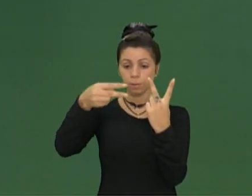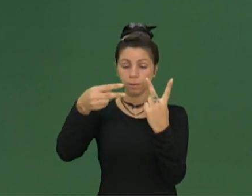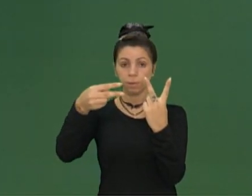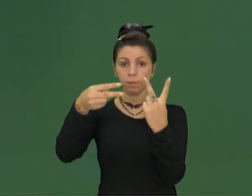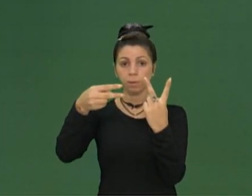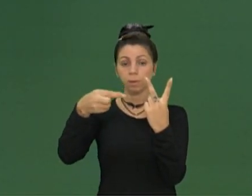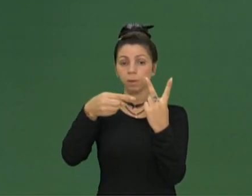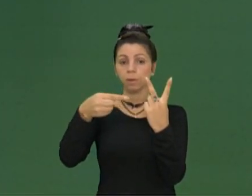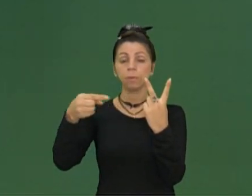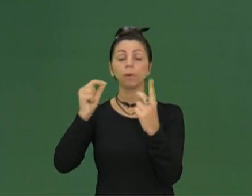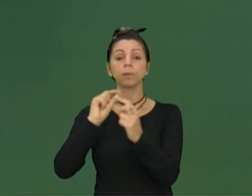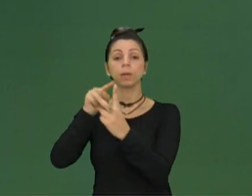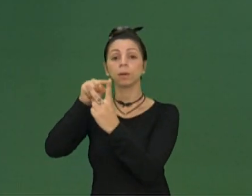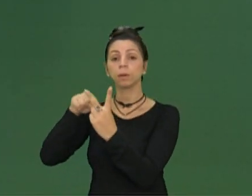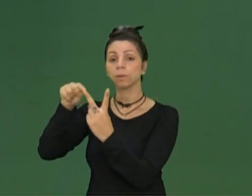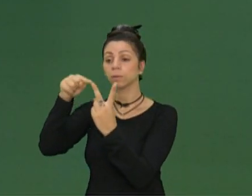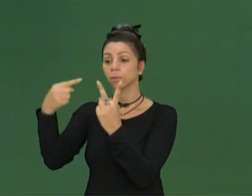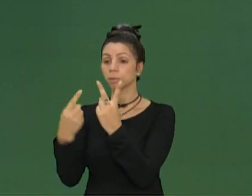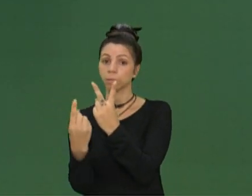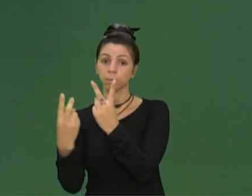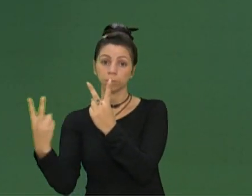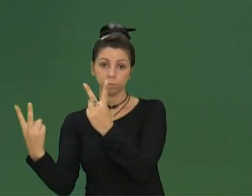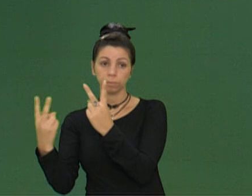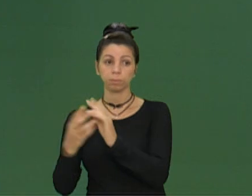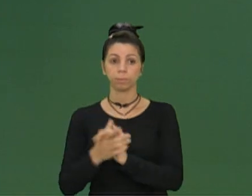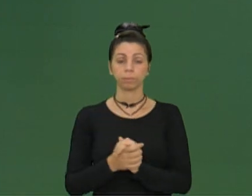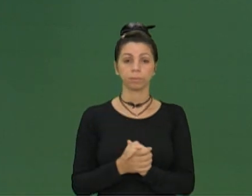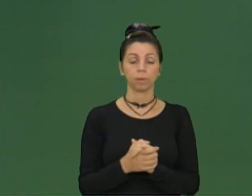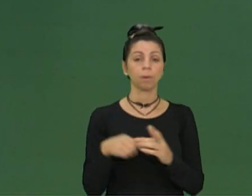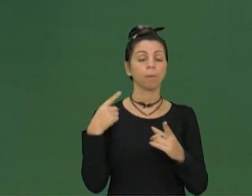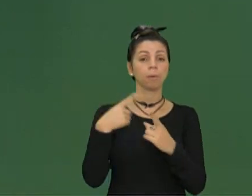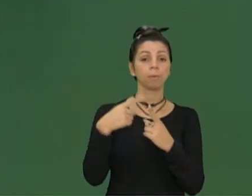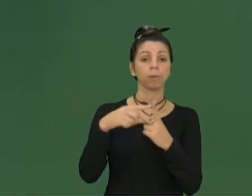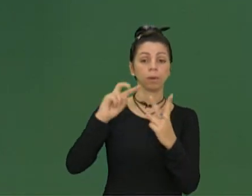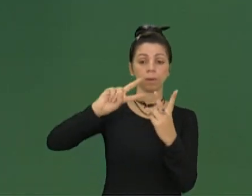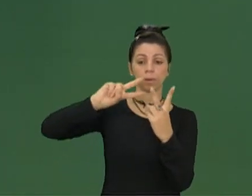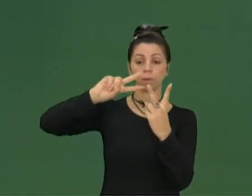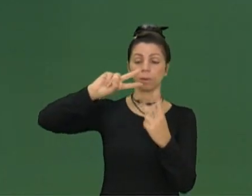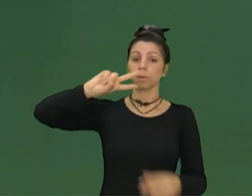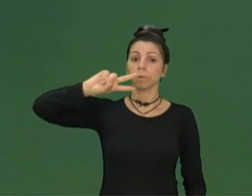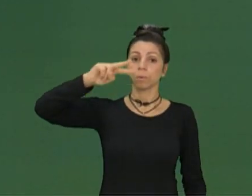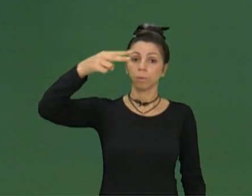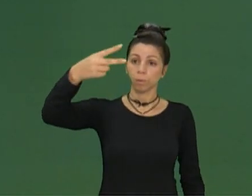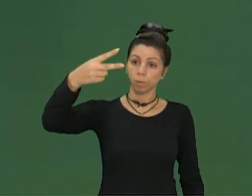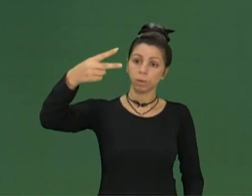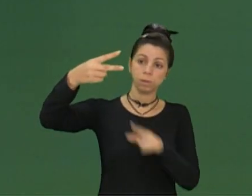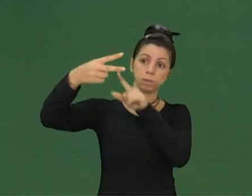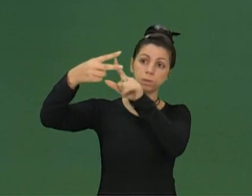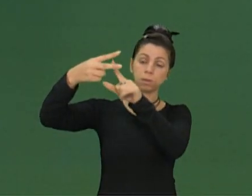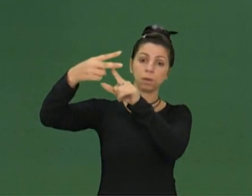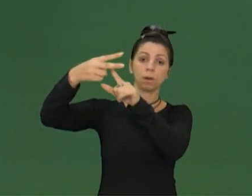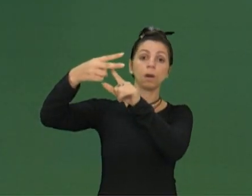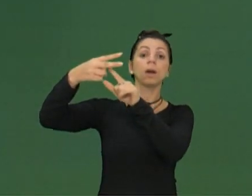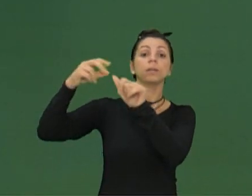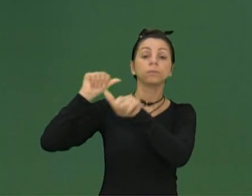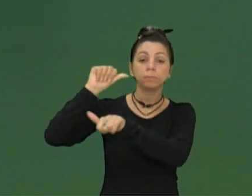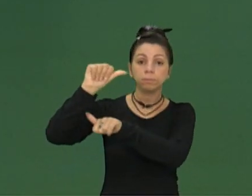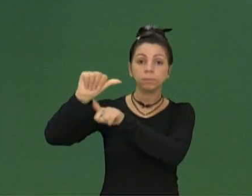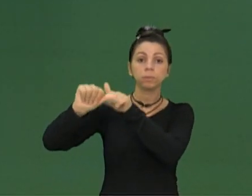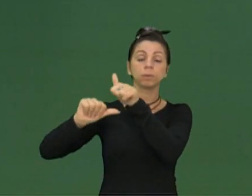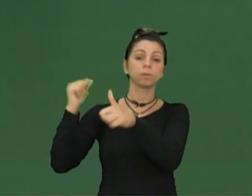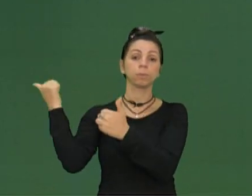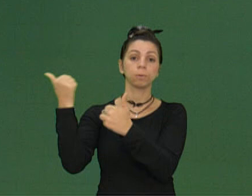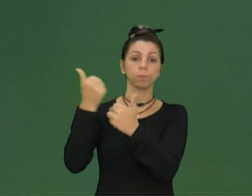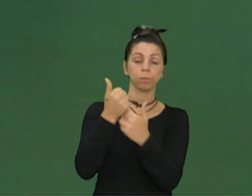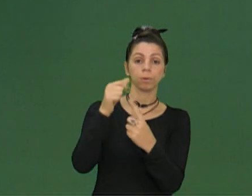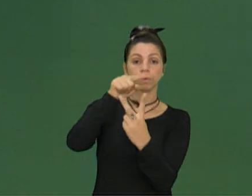12. Por que que é raiz quadrada? Porque aqui o meu expoente é 2, certo? Se fosse x ao cubo, seria uma raiz cúbica.